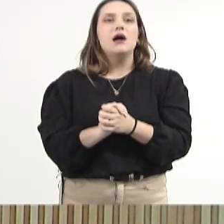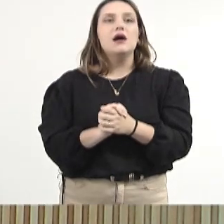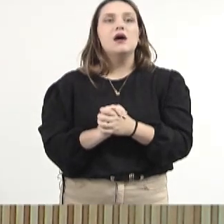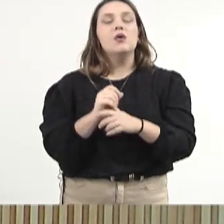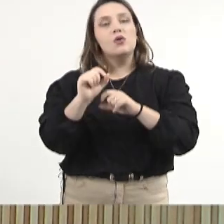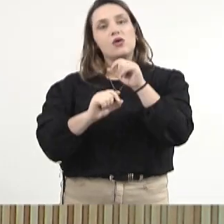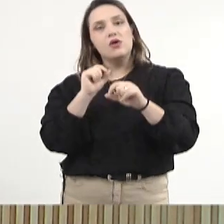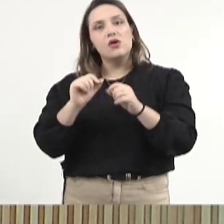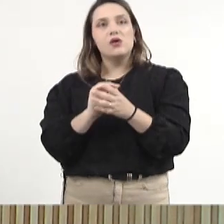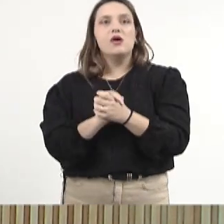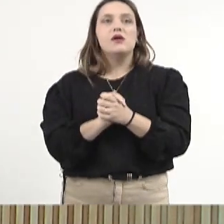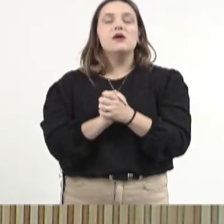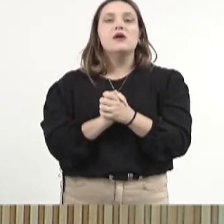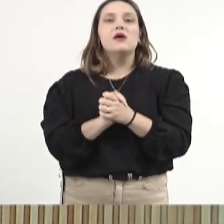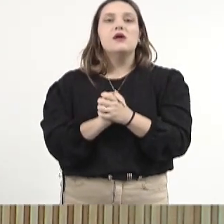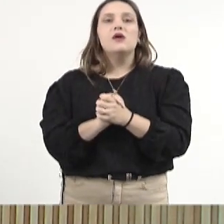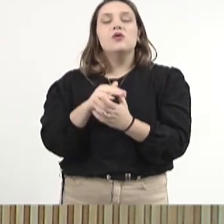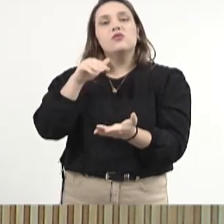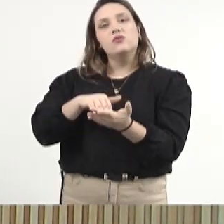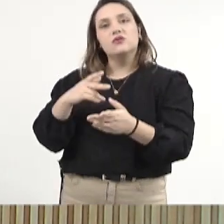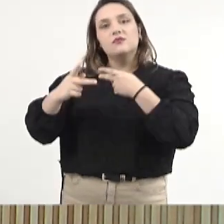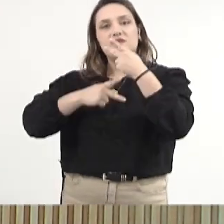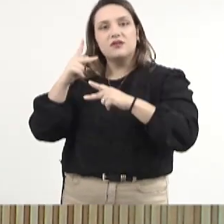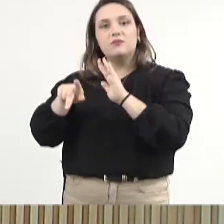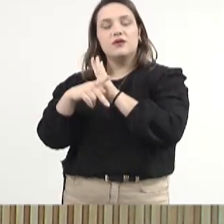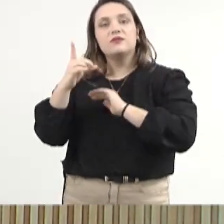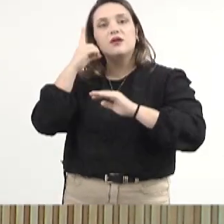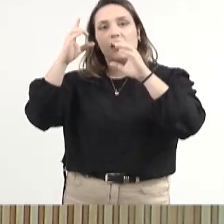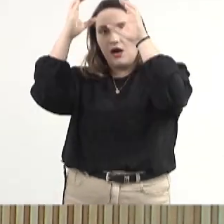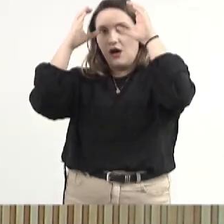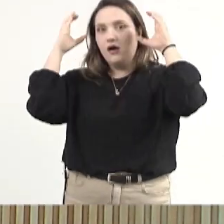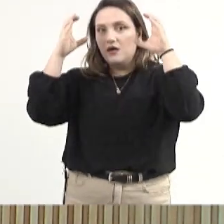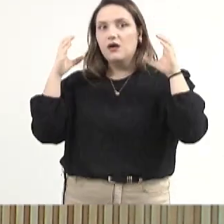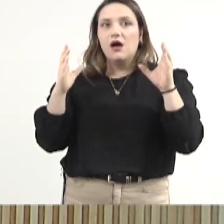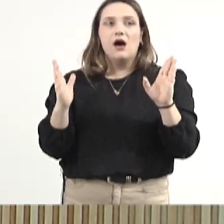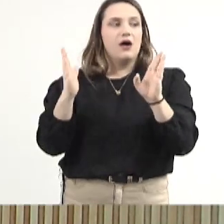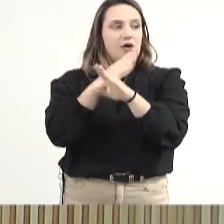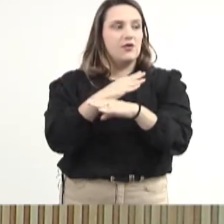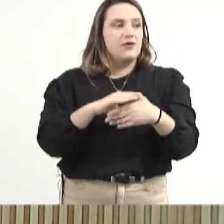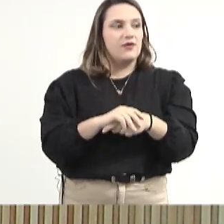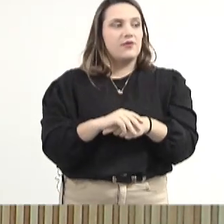trata aí sobre essa última fala do deputado Caravina com relação a uma troca